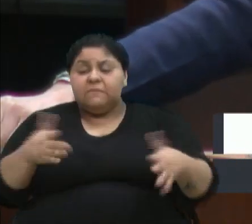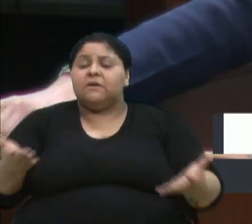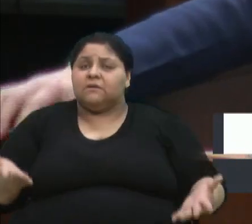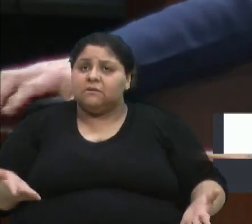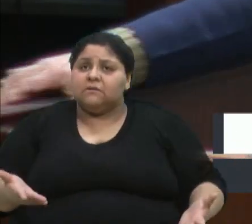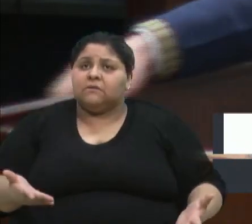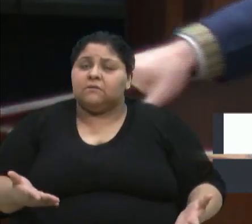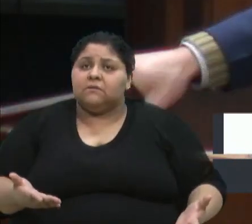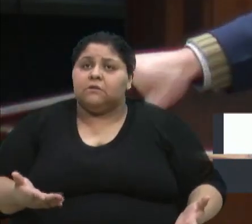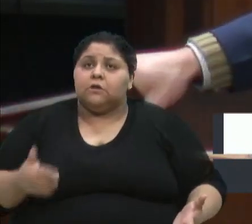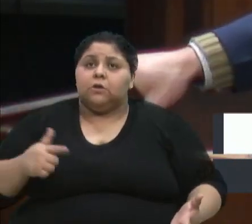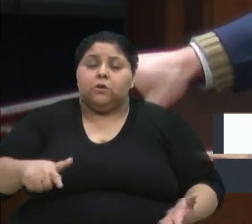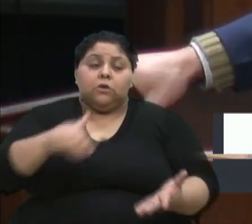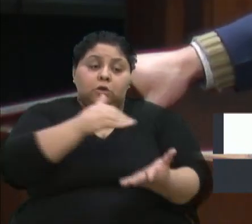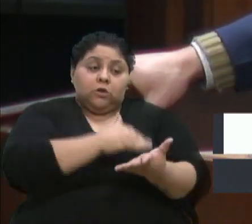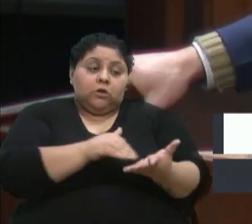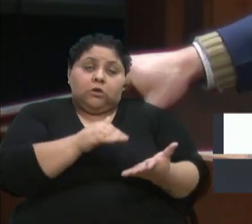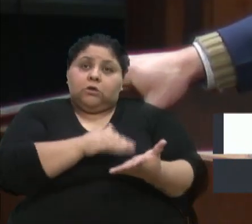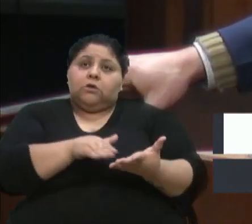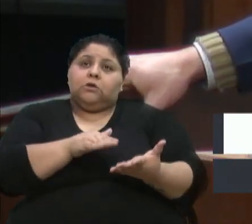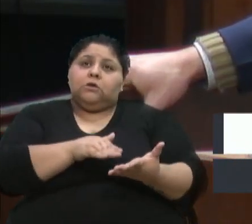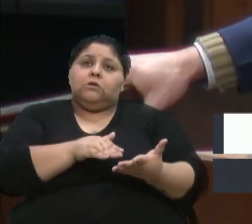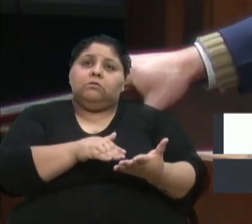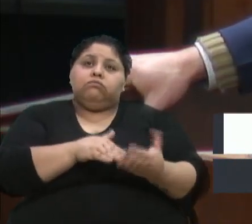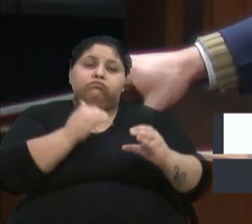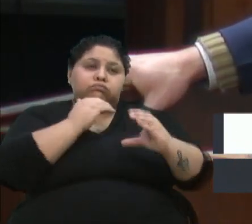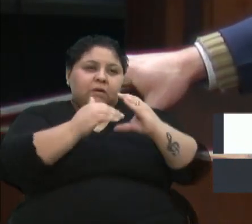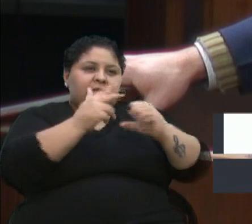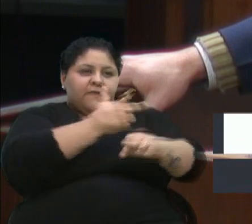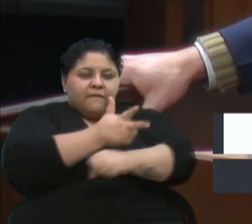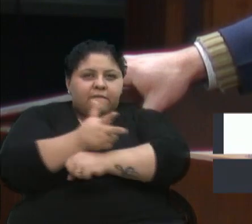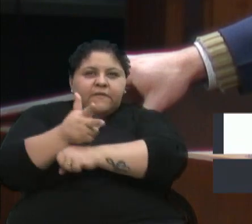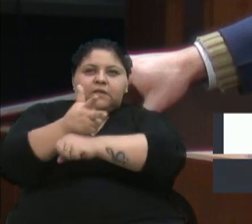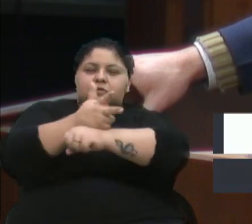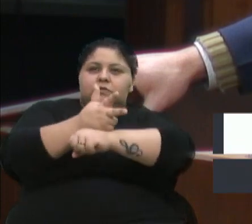um secretário, encaminhei vídeos,